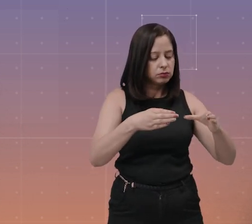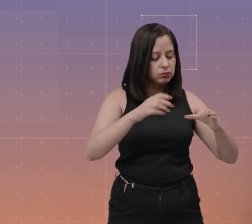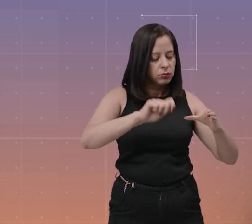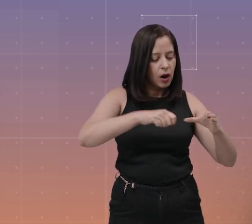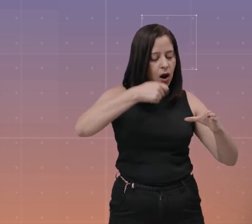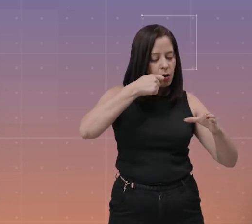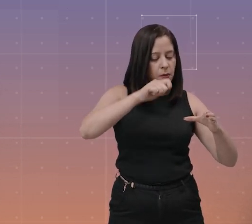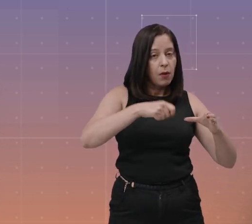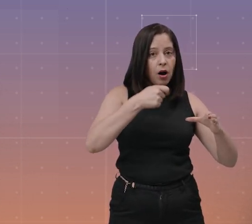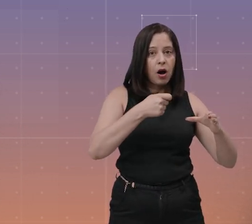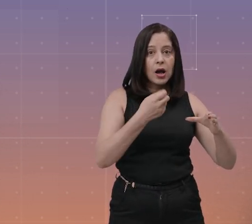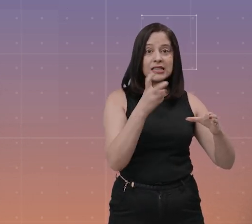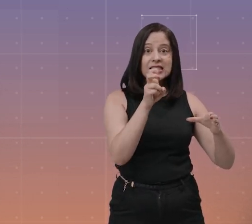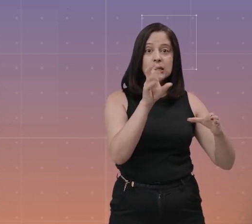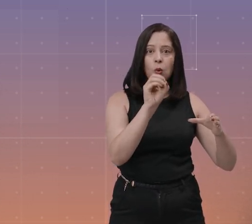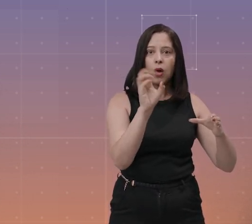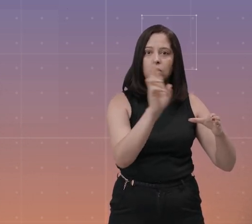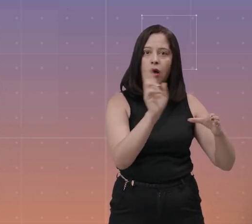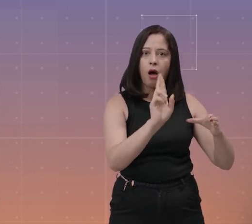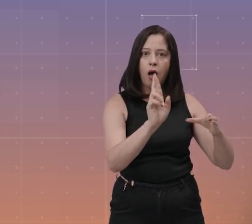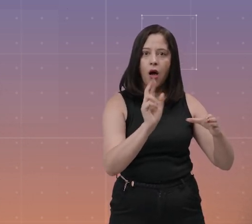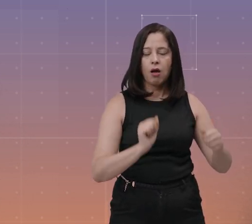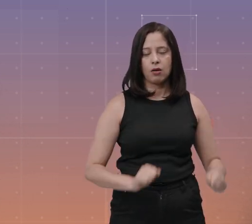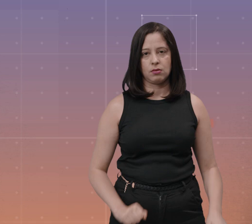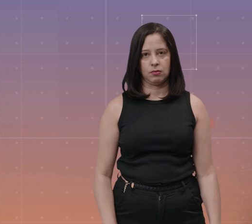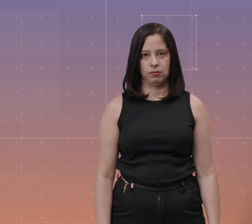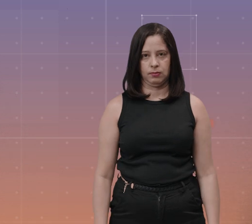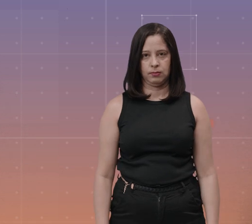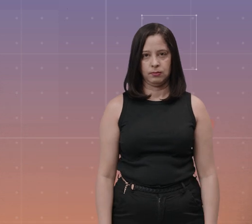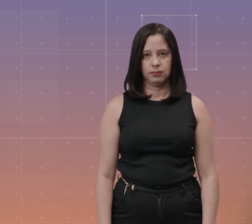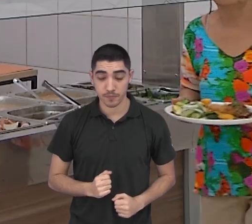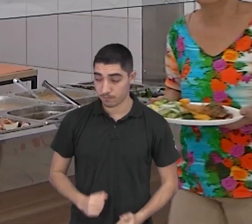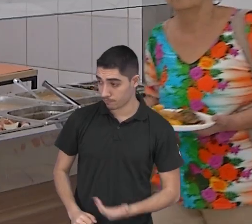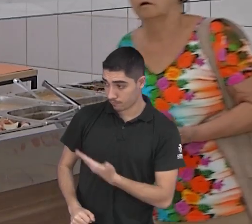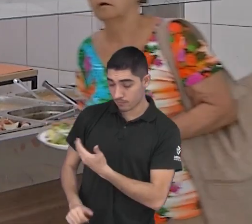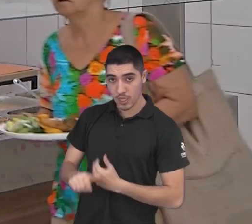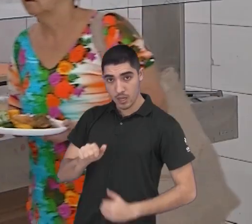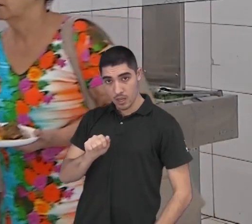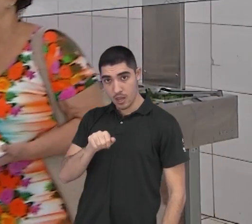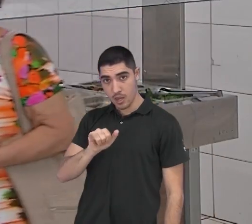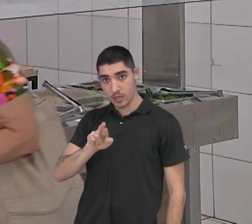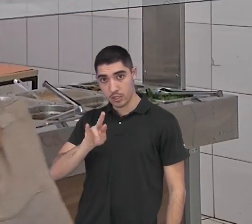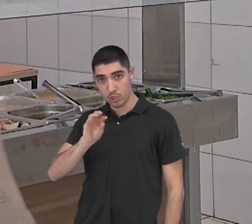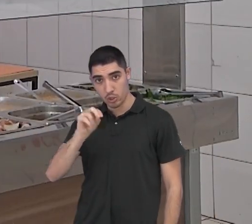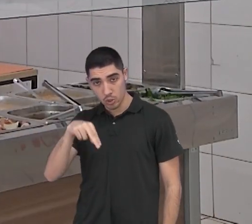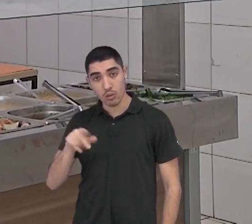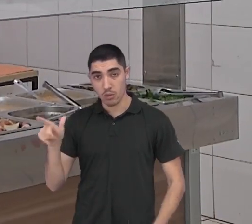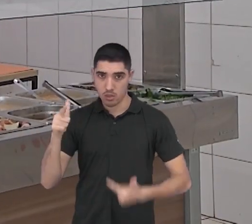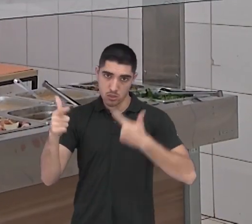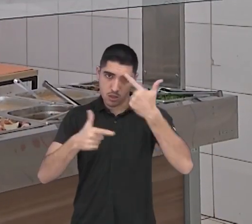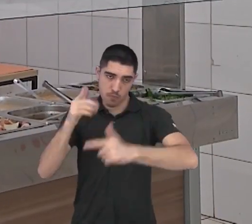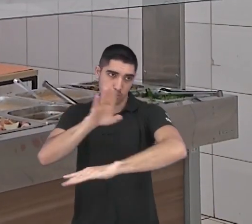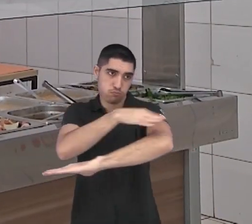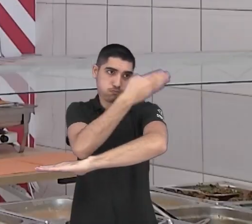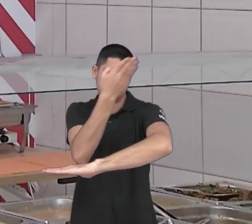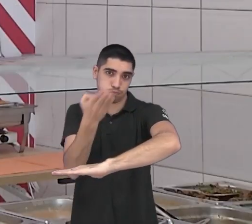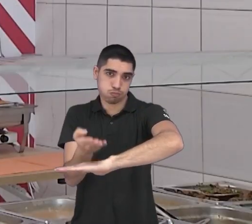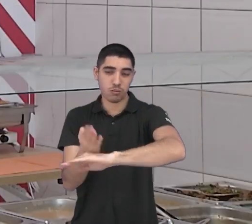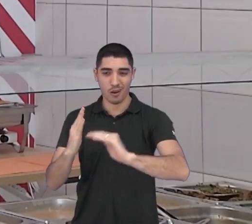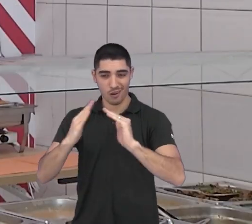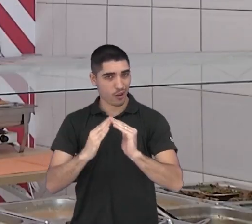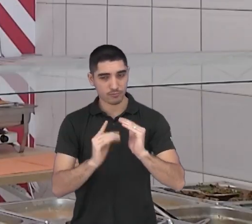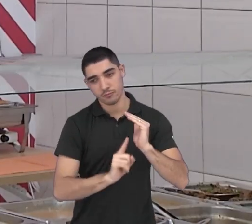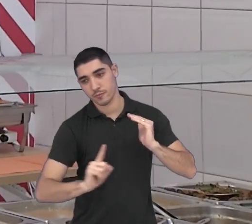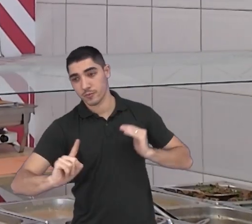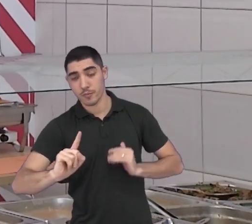completa, por exemplo, passou a custar cerca de R$50. O Ayrton trabalha o dia todo fora de casa. Na